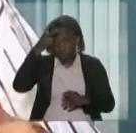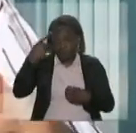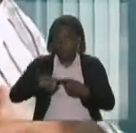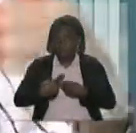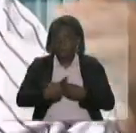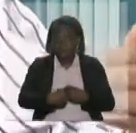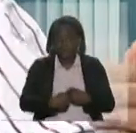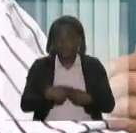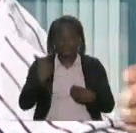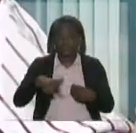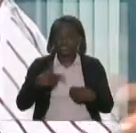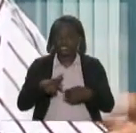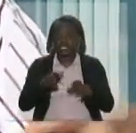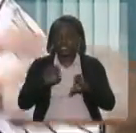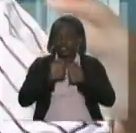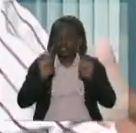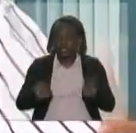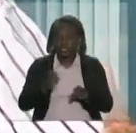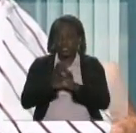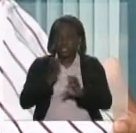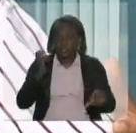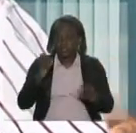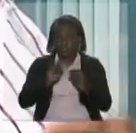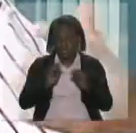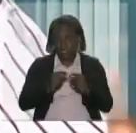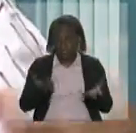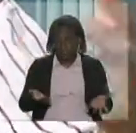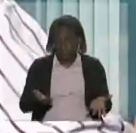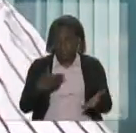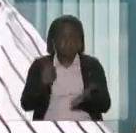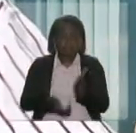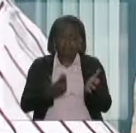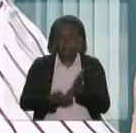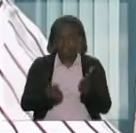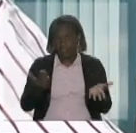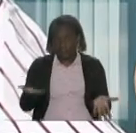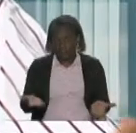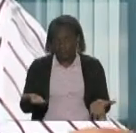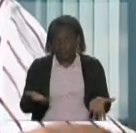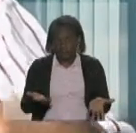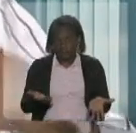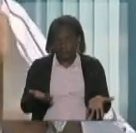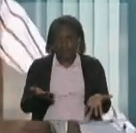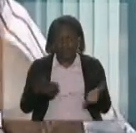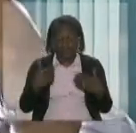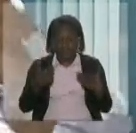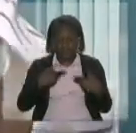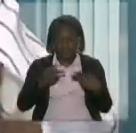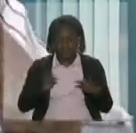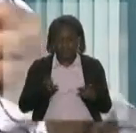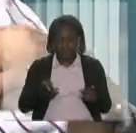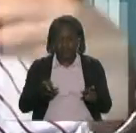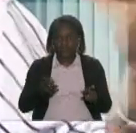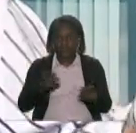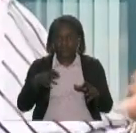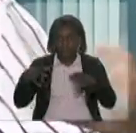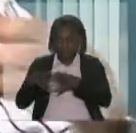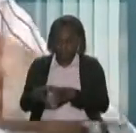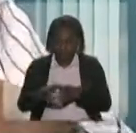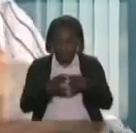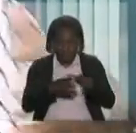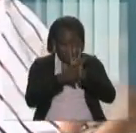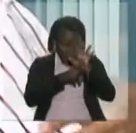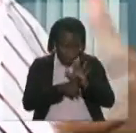não têm uma estrutura de engenharia capacitado a fazer isso e perdem a terra eu nego com uma equipe a gente